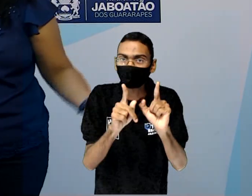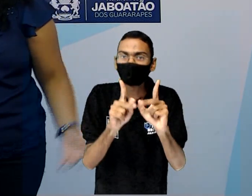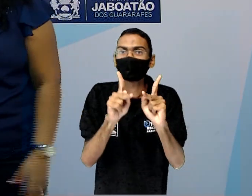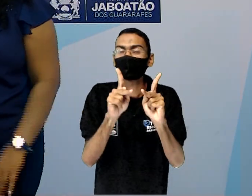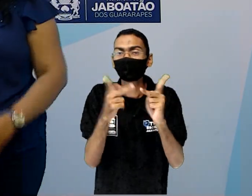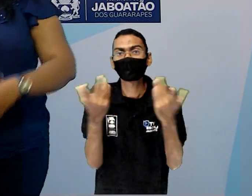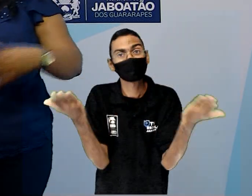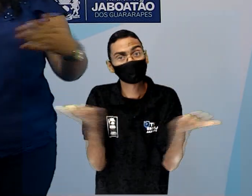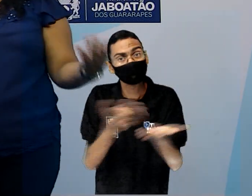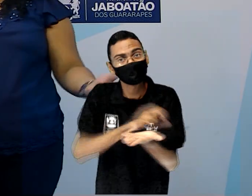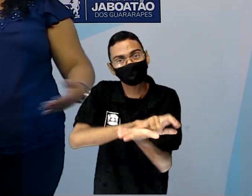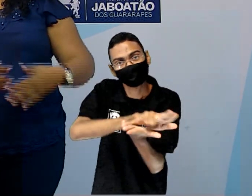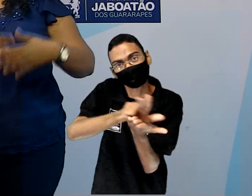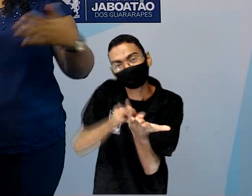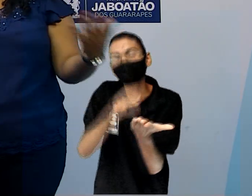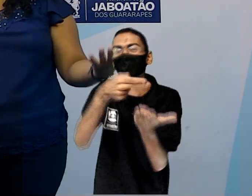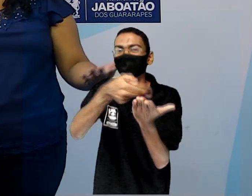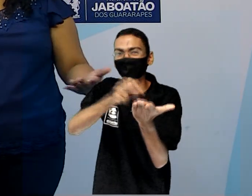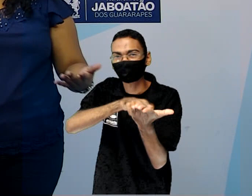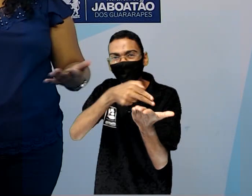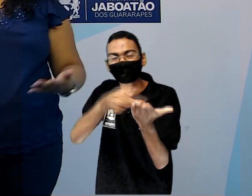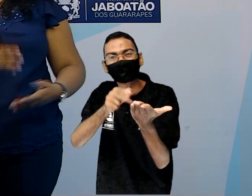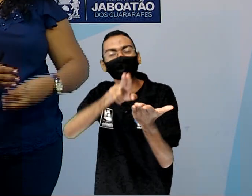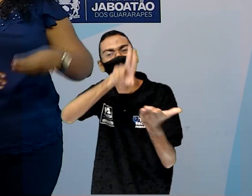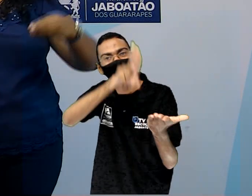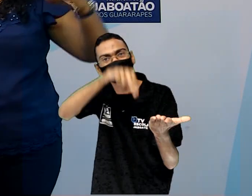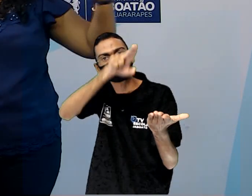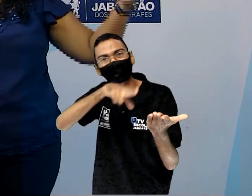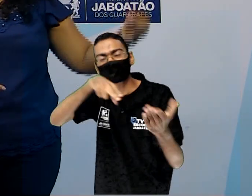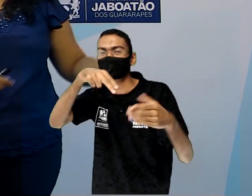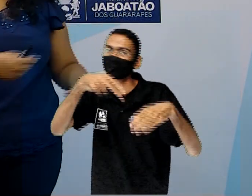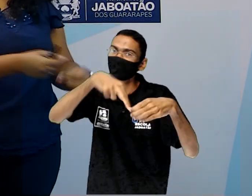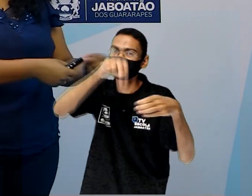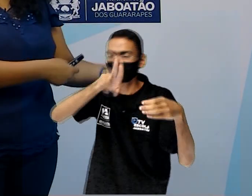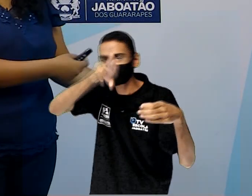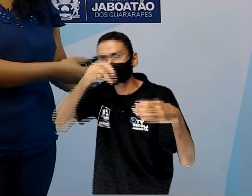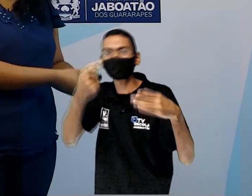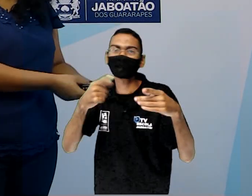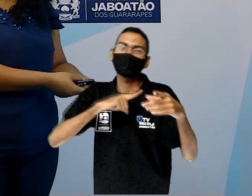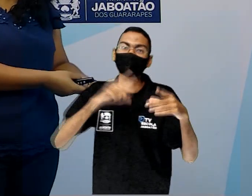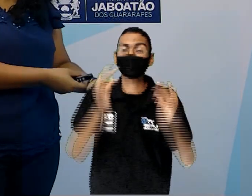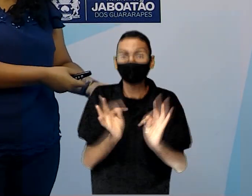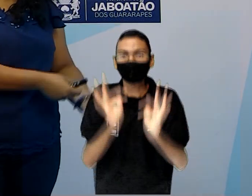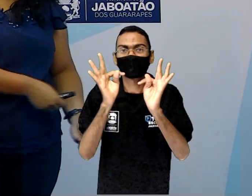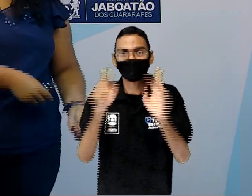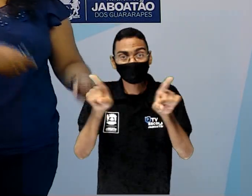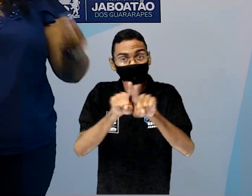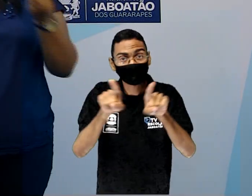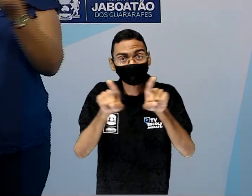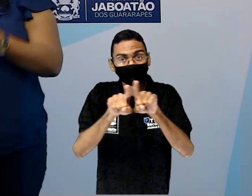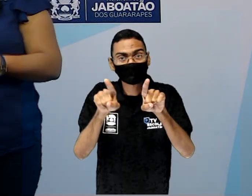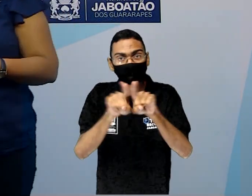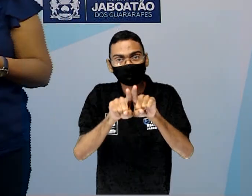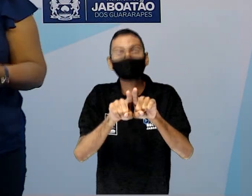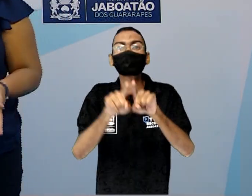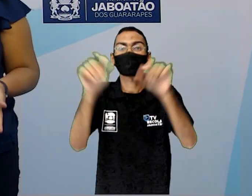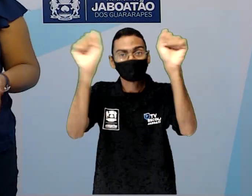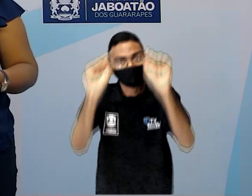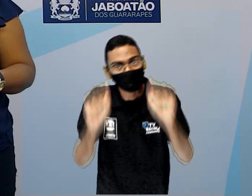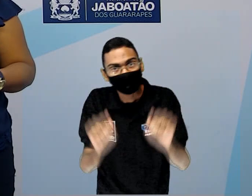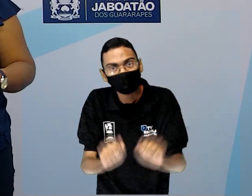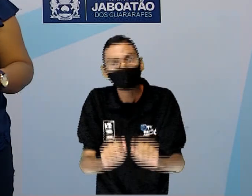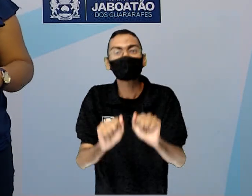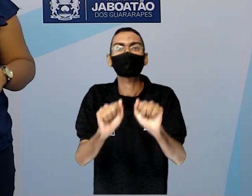de pincéis, de tintas, de técnicas, que vão desde as artes visuais mais artesanais até as